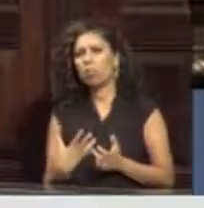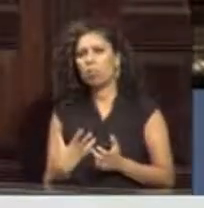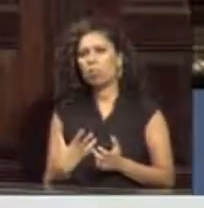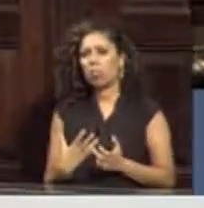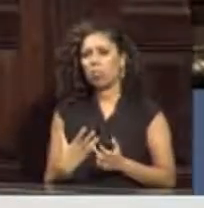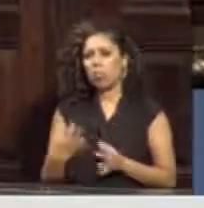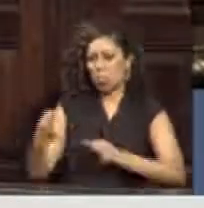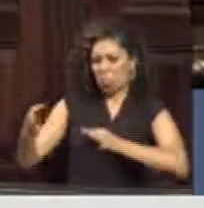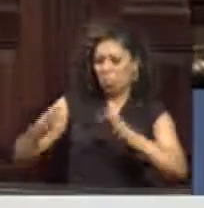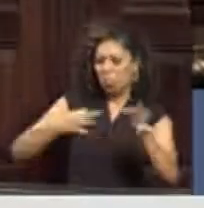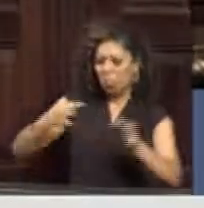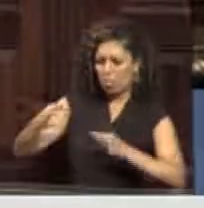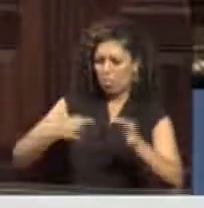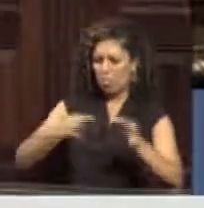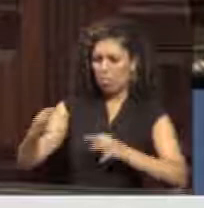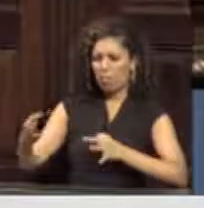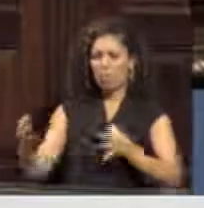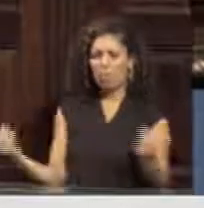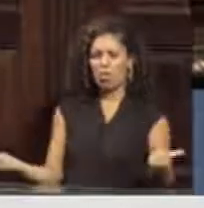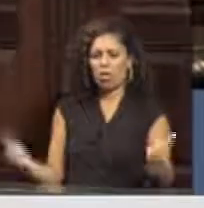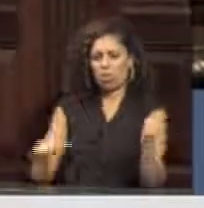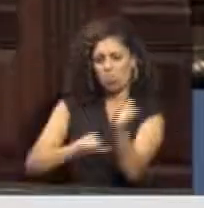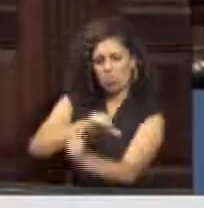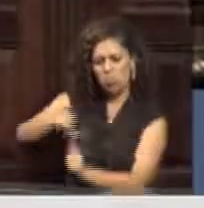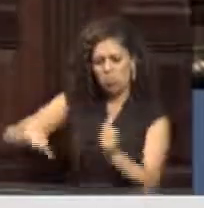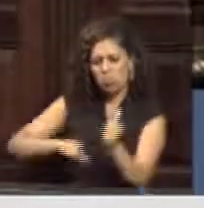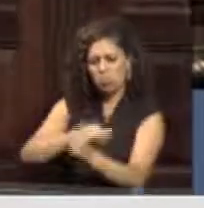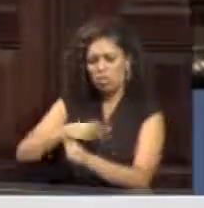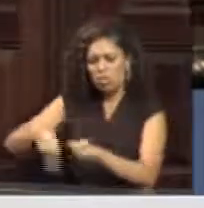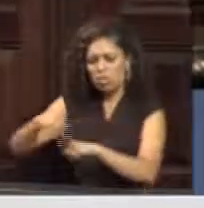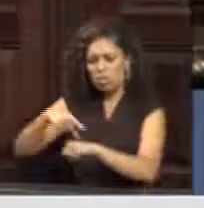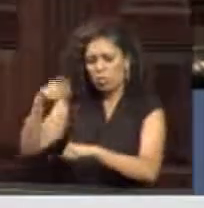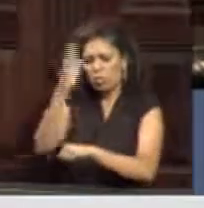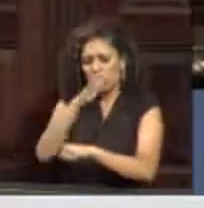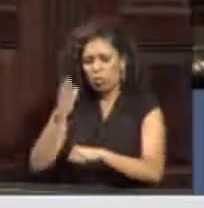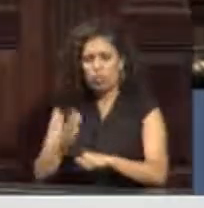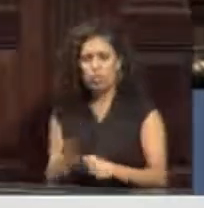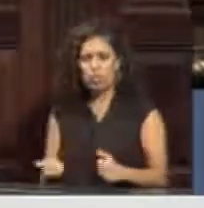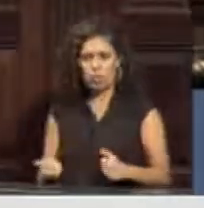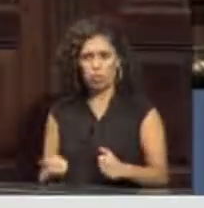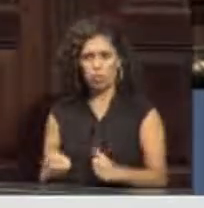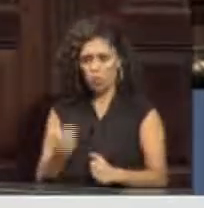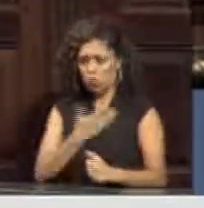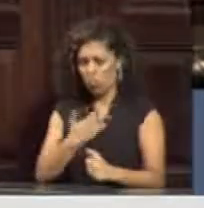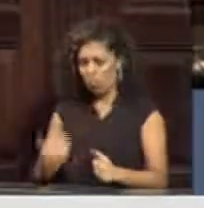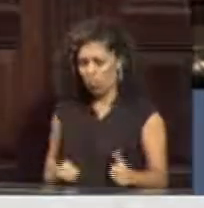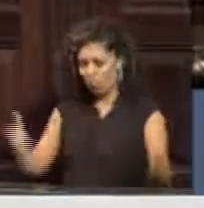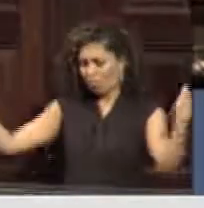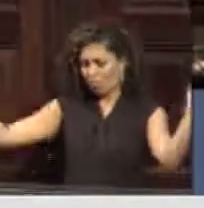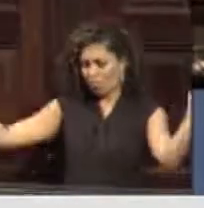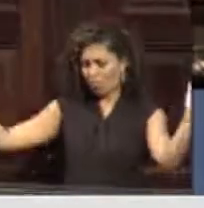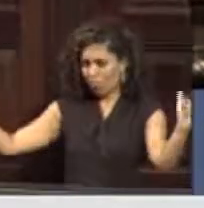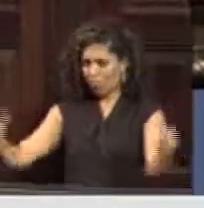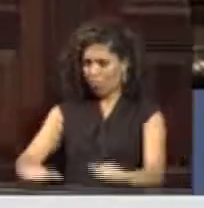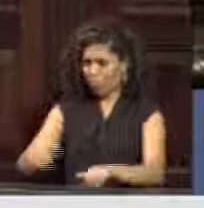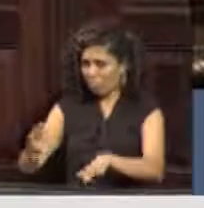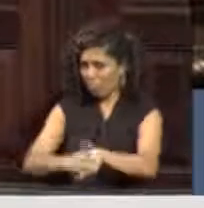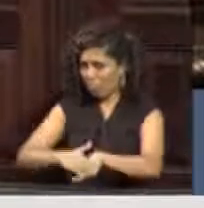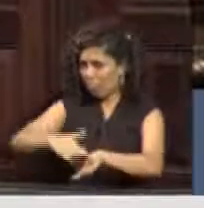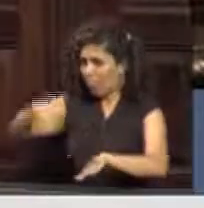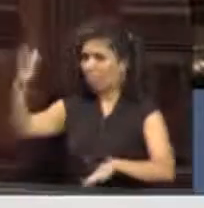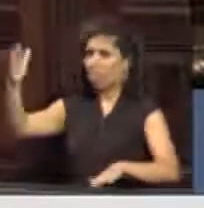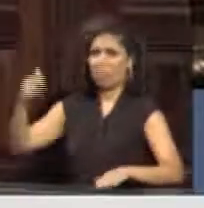proposta para a condução do Brasil, tenta se salvar através